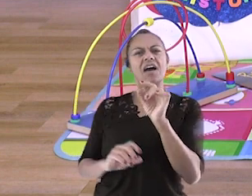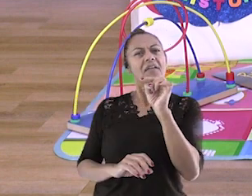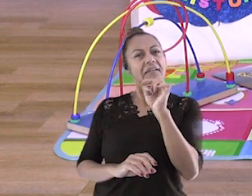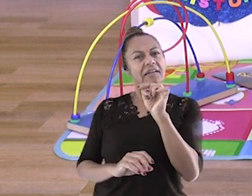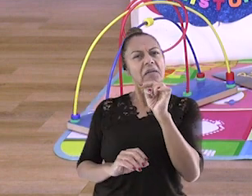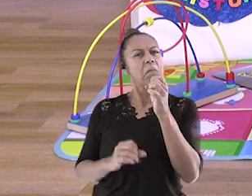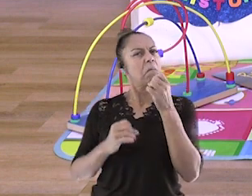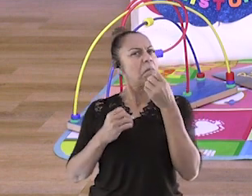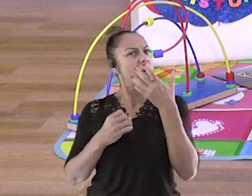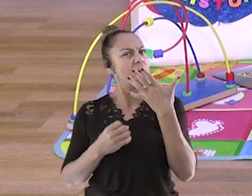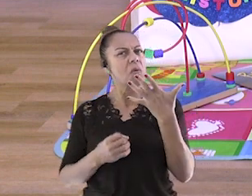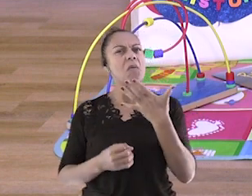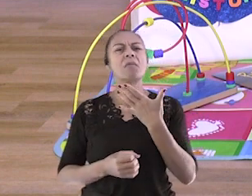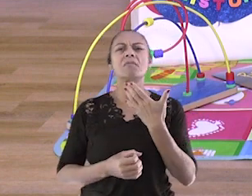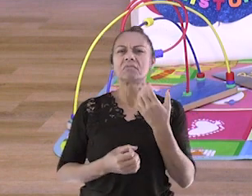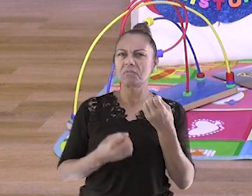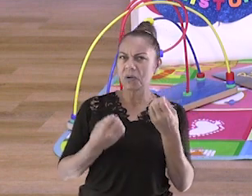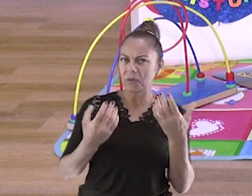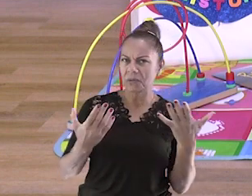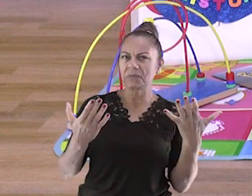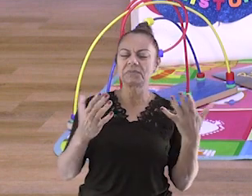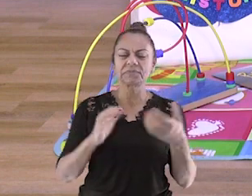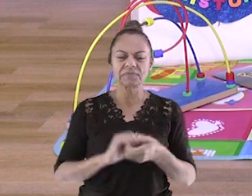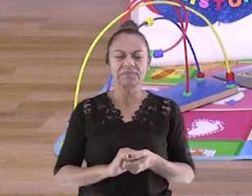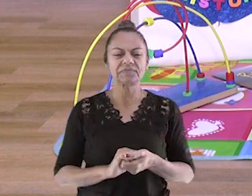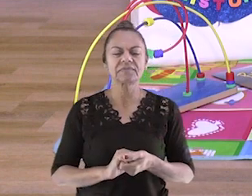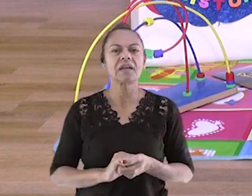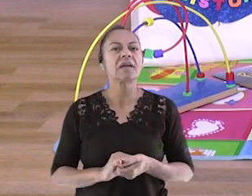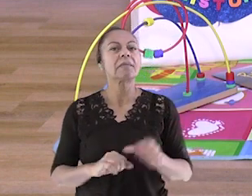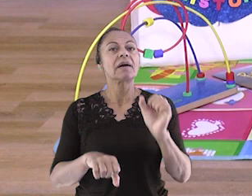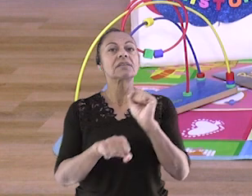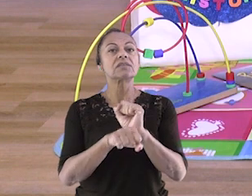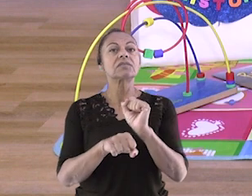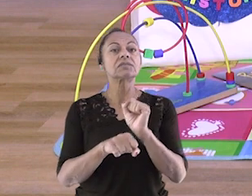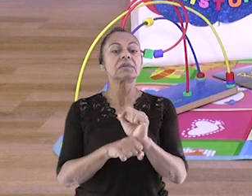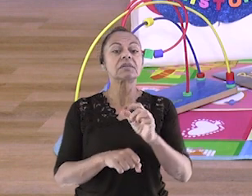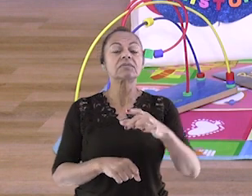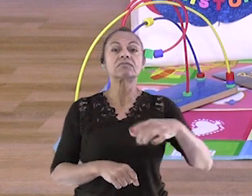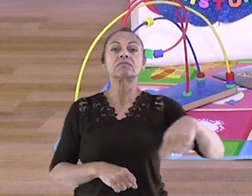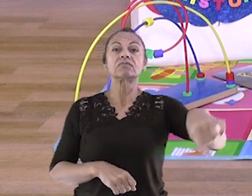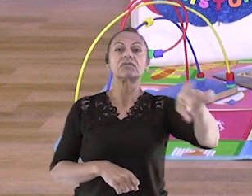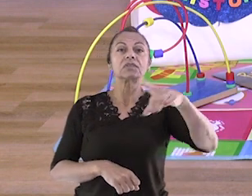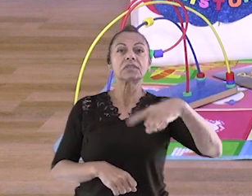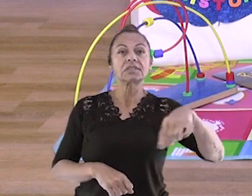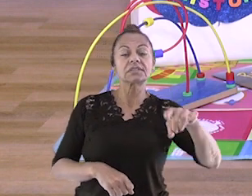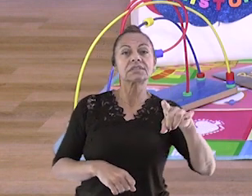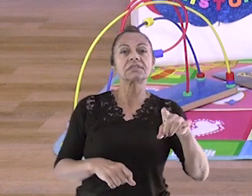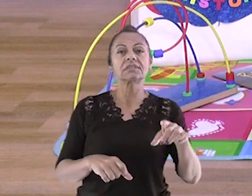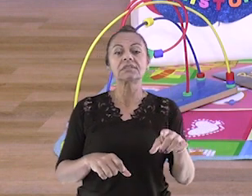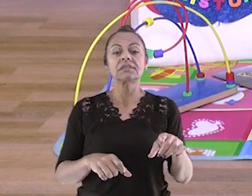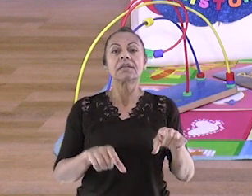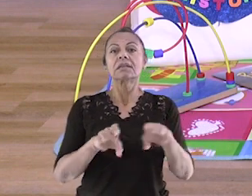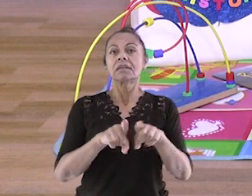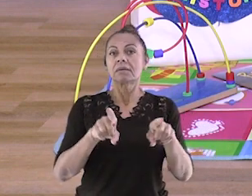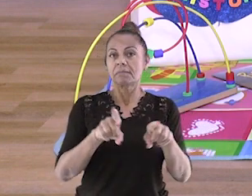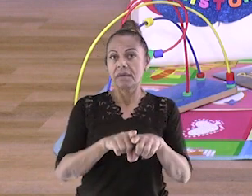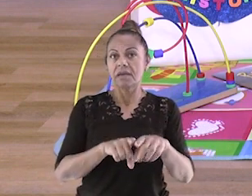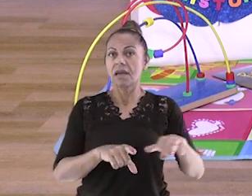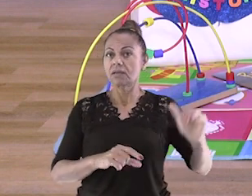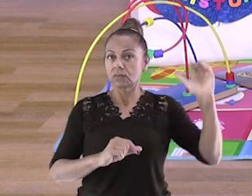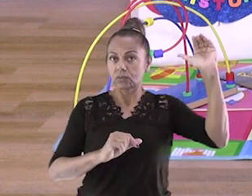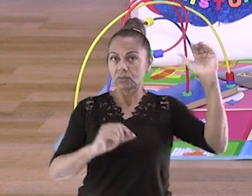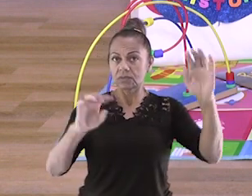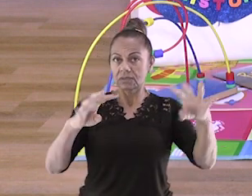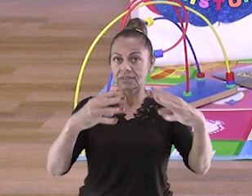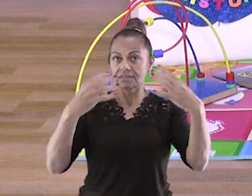história, gostaria de pedir para você, adulto, que também nos acompanhe em nosso canal. Pegue seu celular e aponte para a